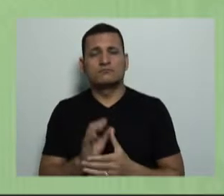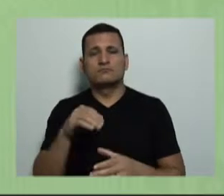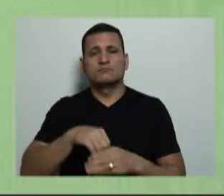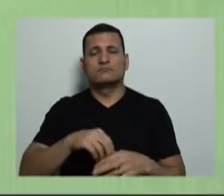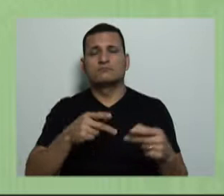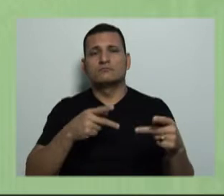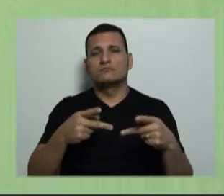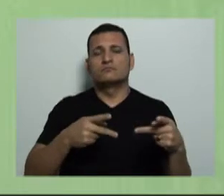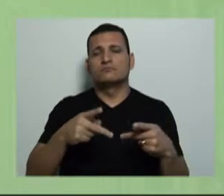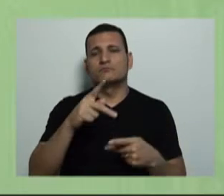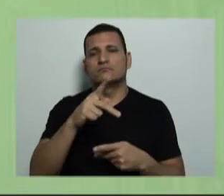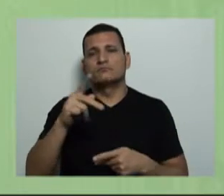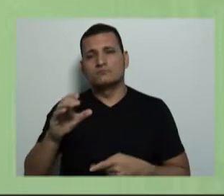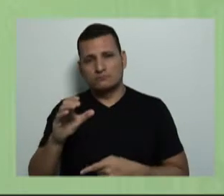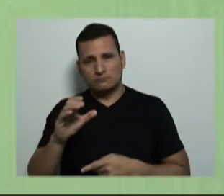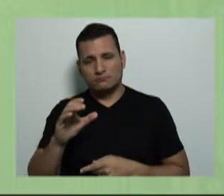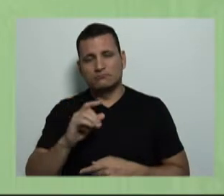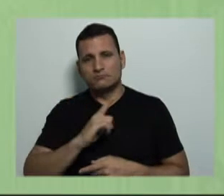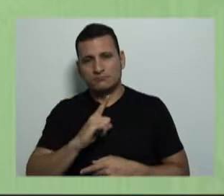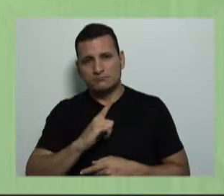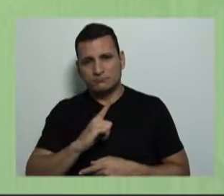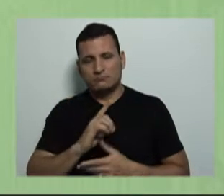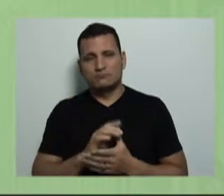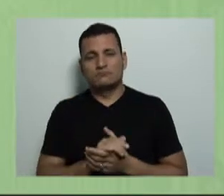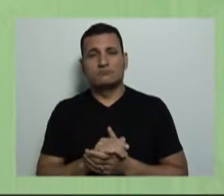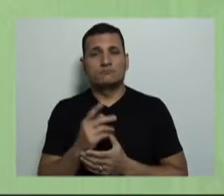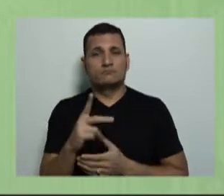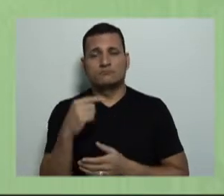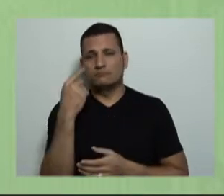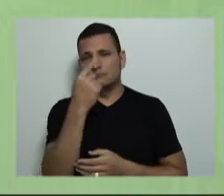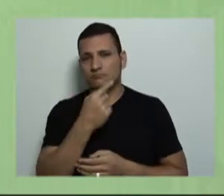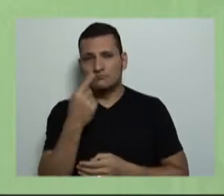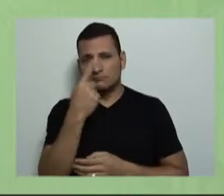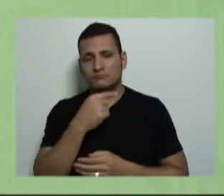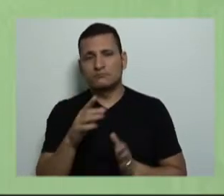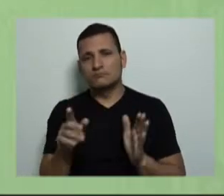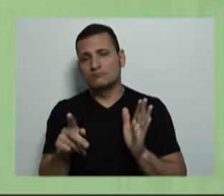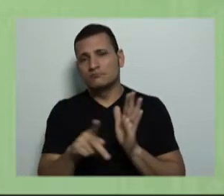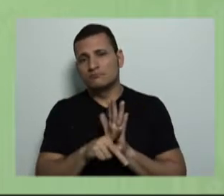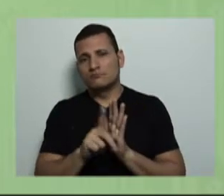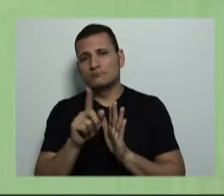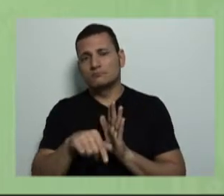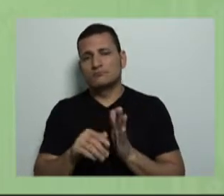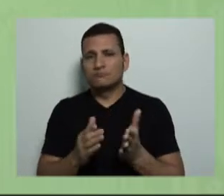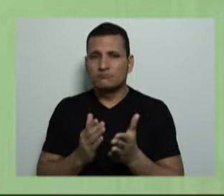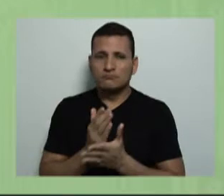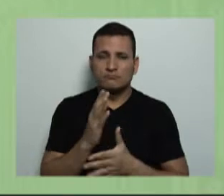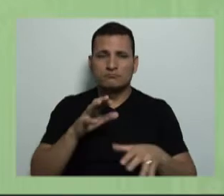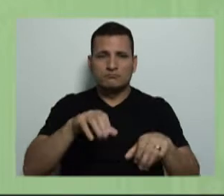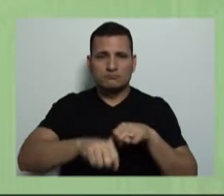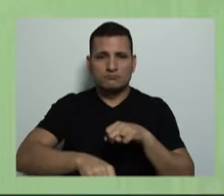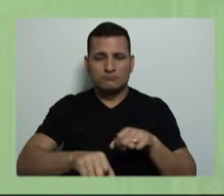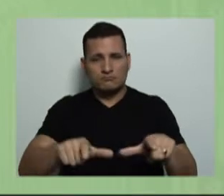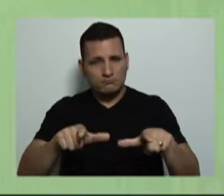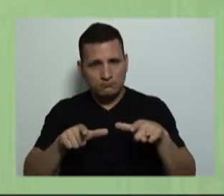projetos pedagógicos de curso, e sua carga horária é requisito para aprovação e obtenção de